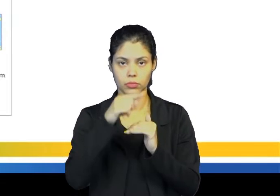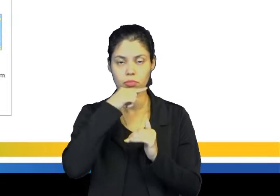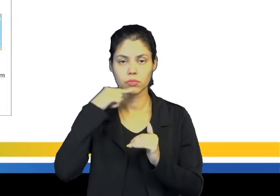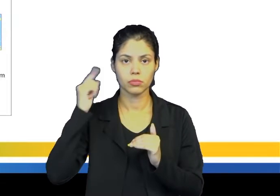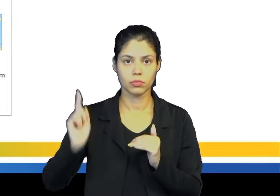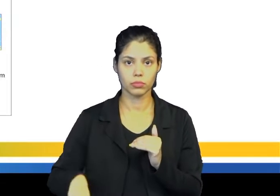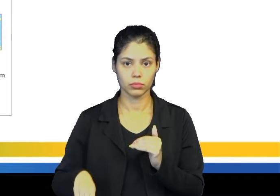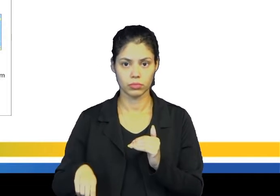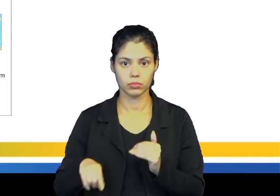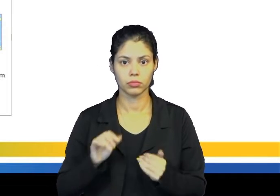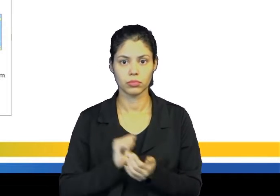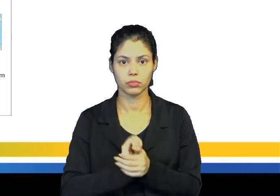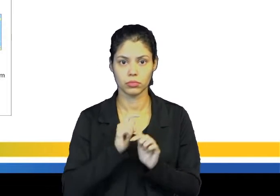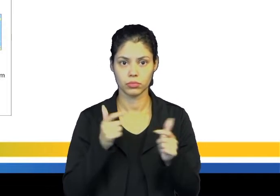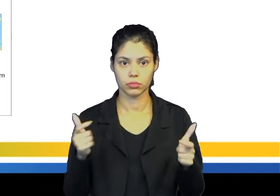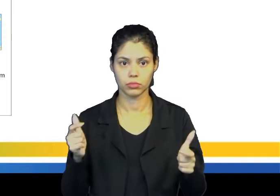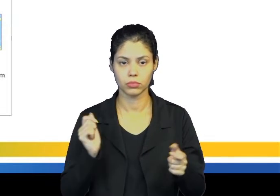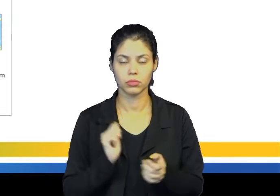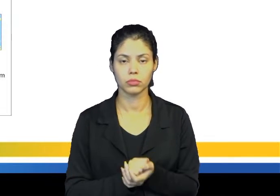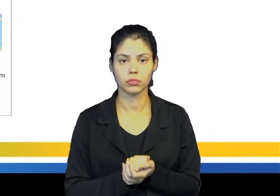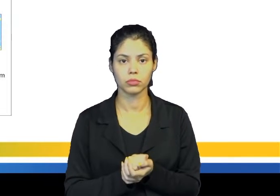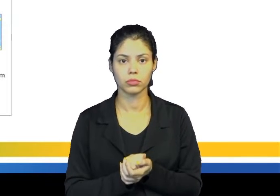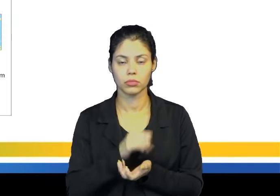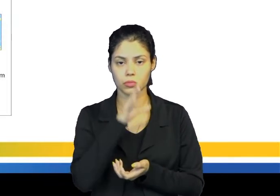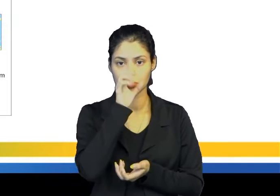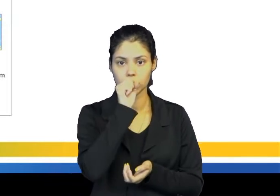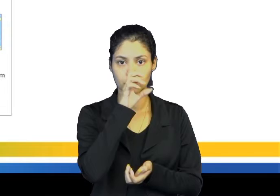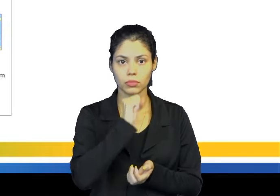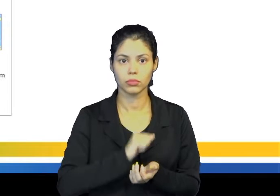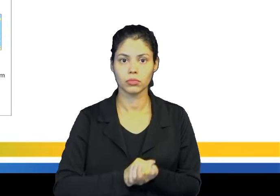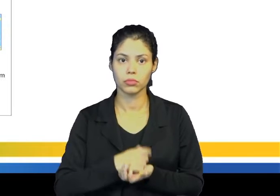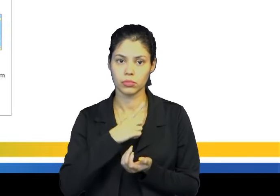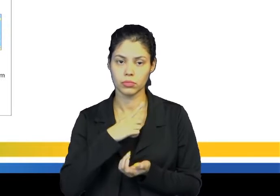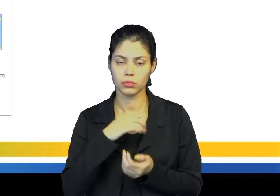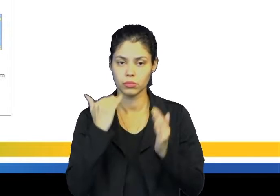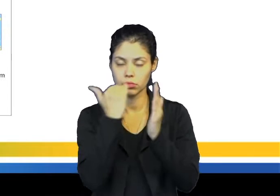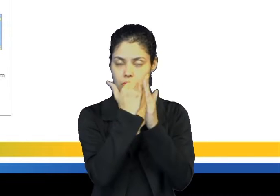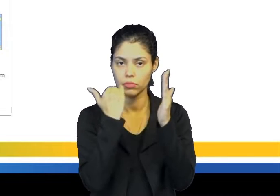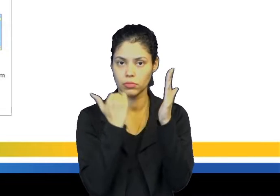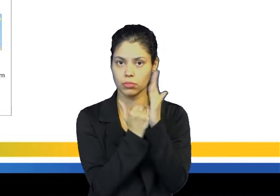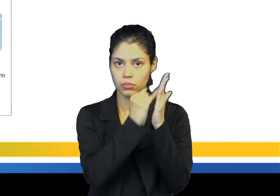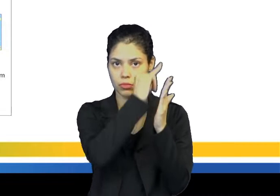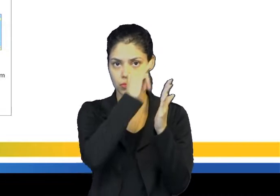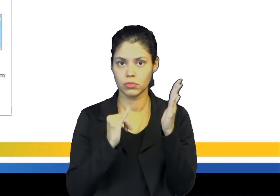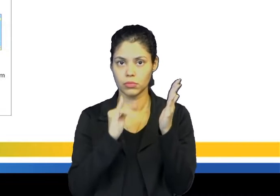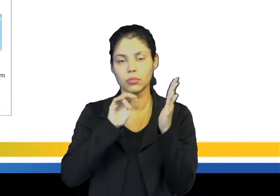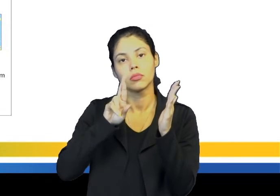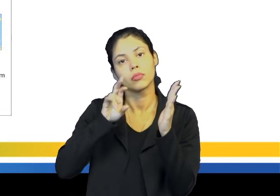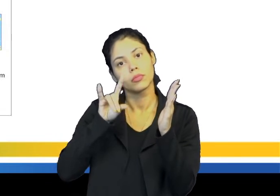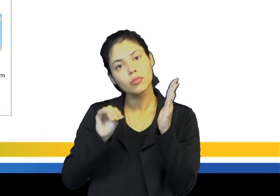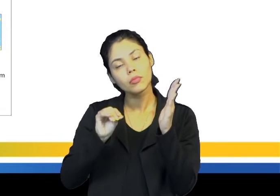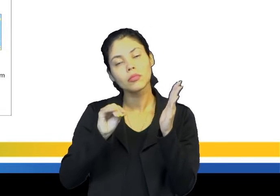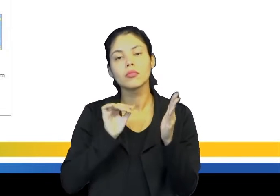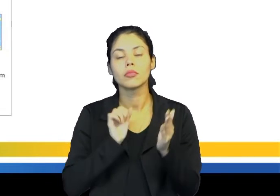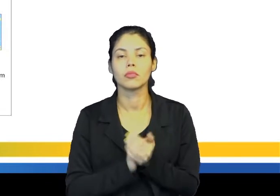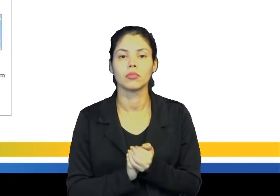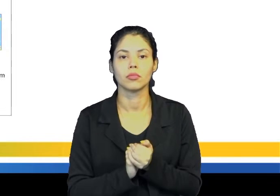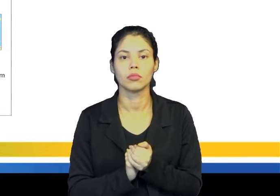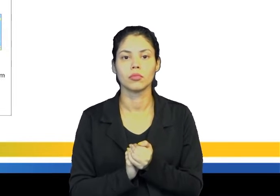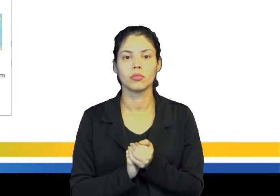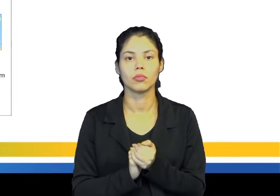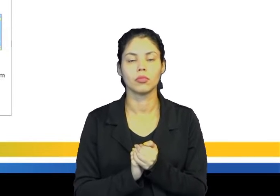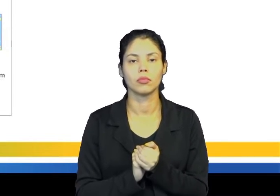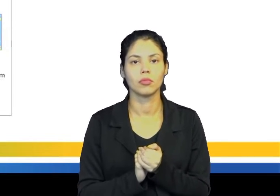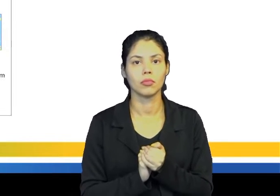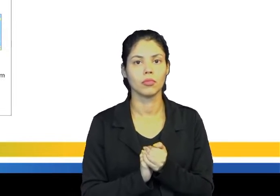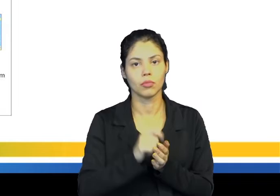né, grandes proporções, ali em laranja. A gente tem mais embaixo o Império Austro-Húngaro, logo ali em cima